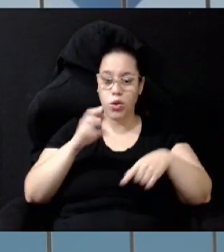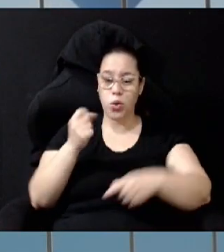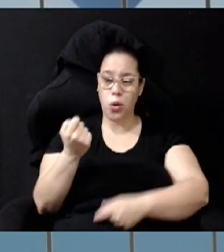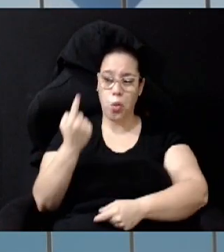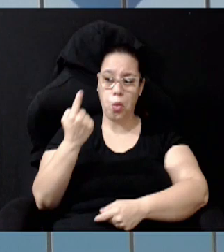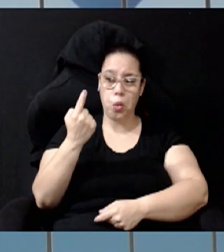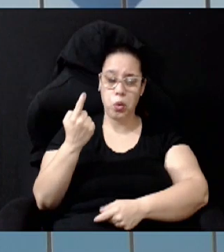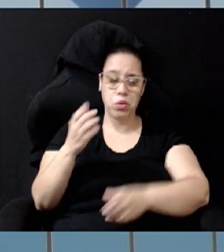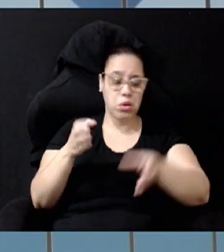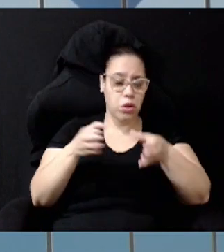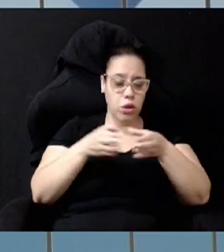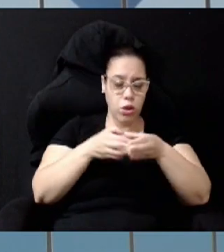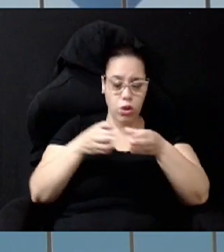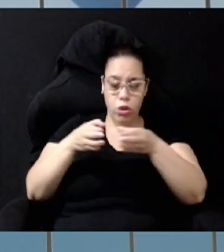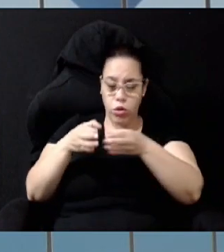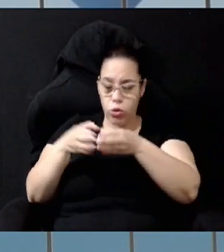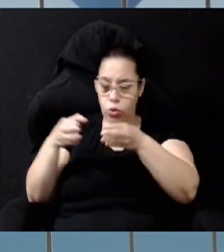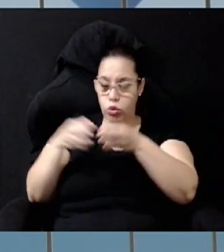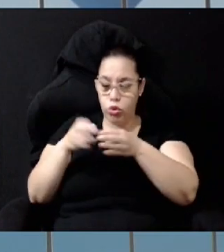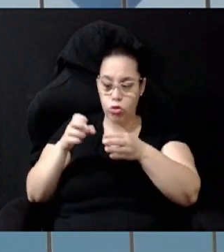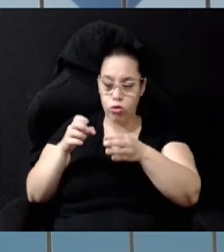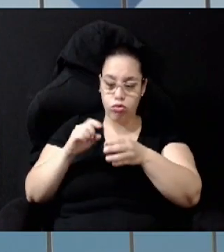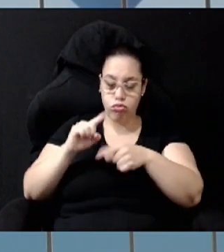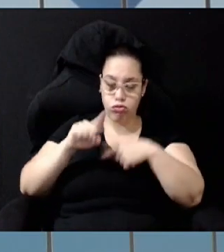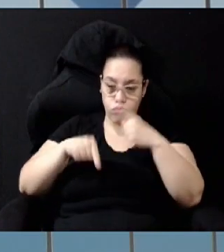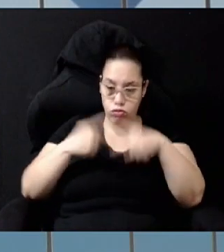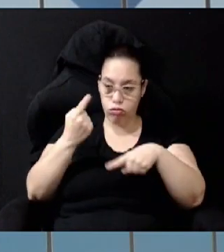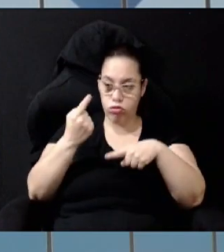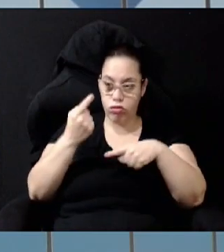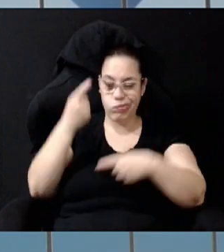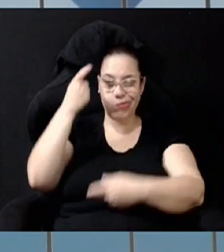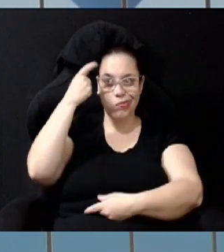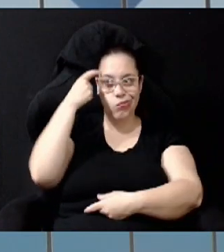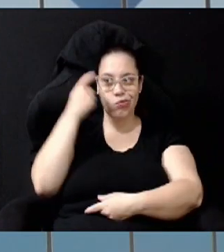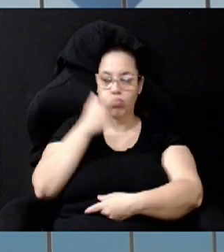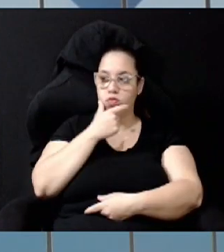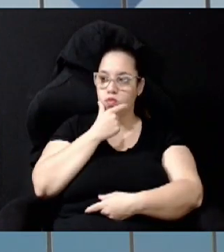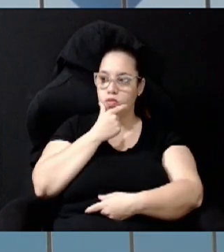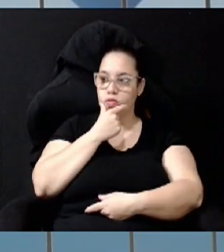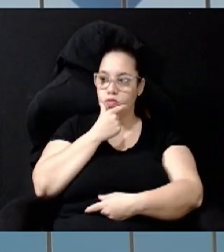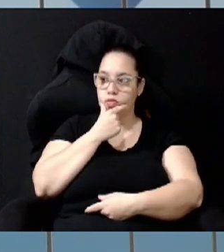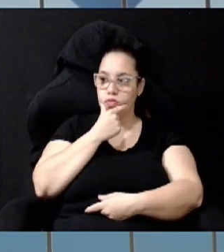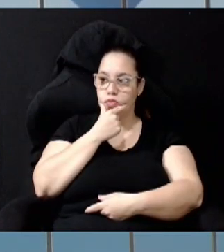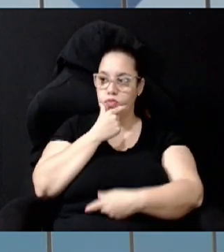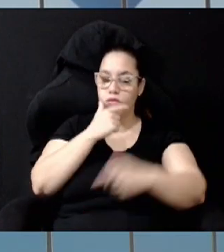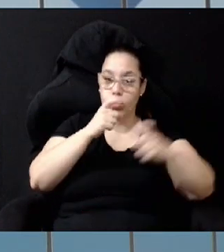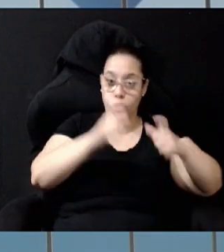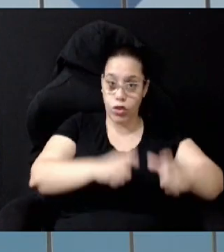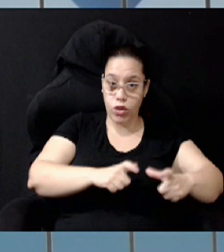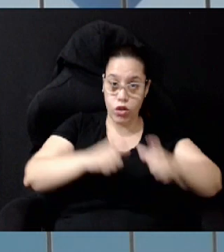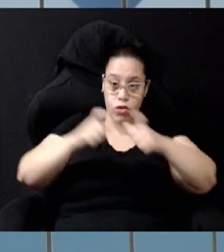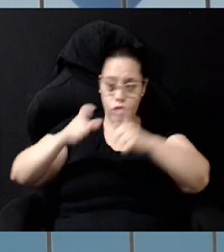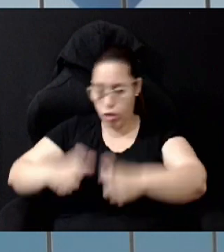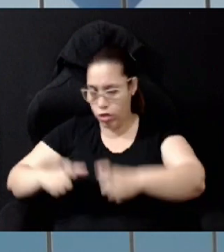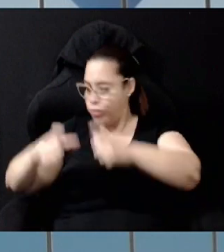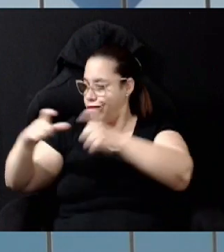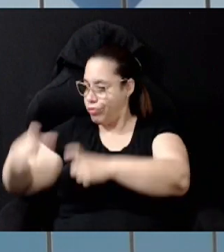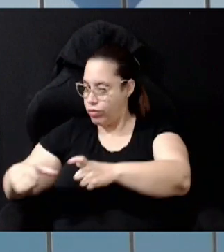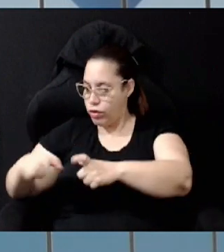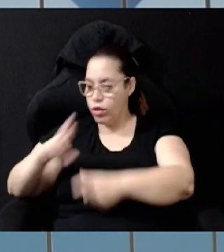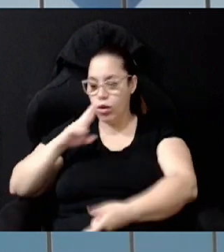de soluções, um conjunto que tem que ser pensado e cada região é uma região e tem uma solução